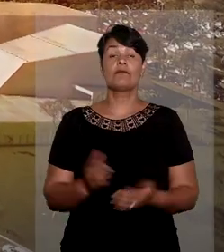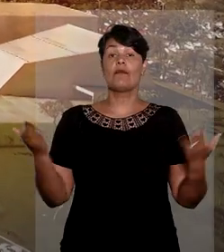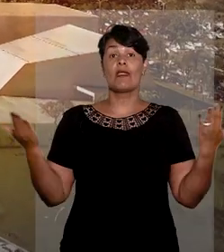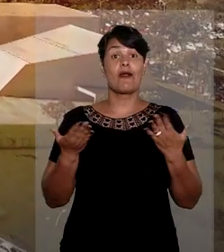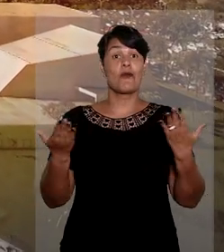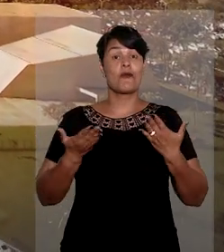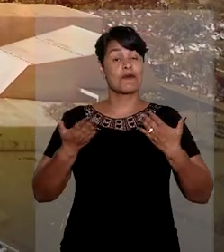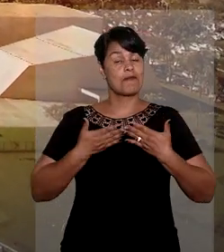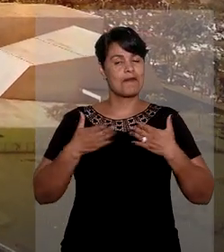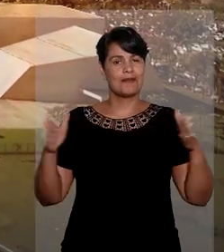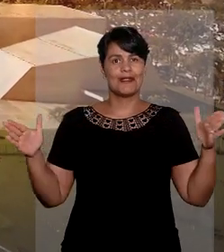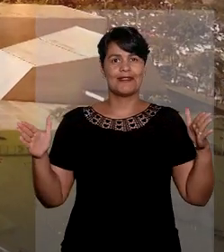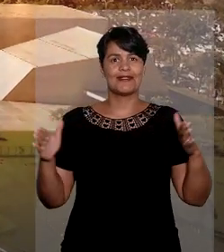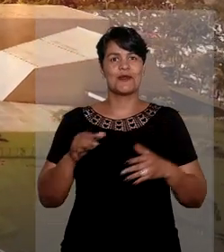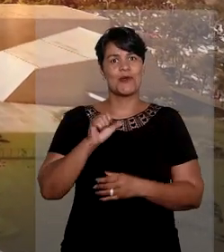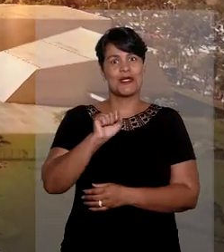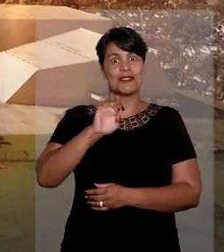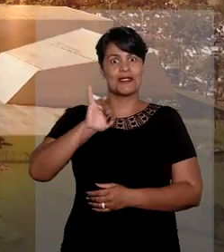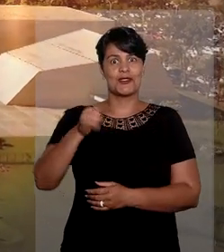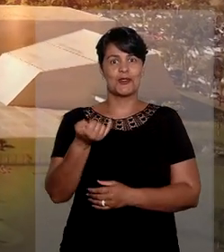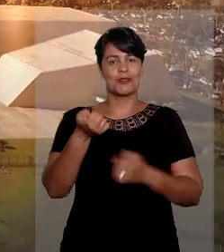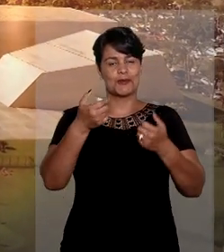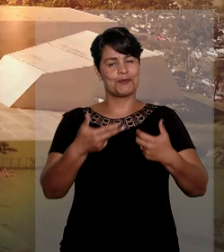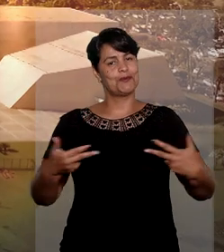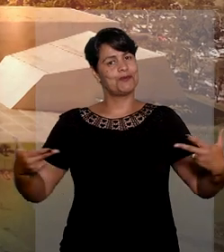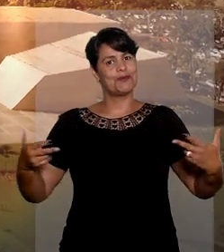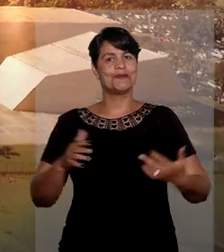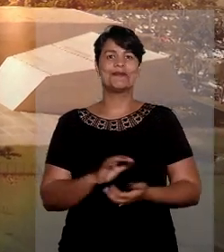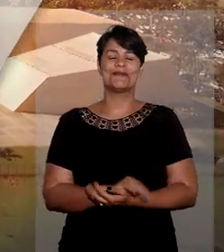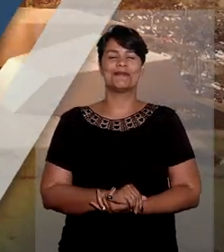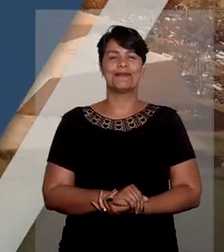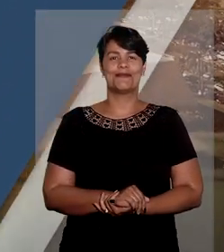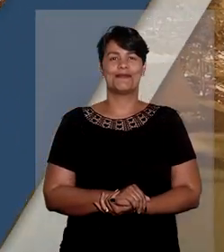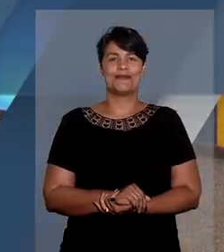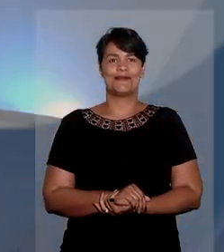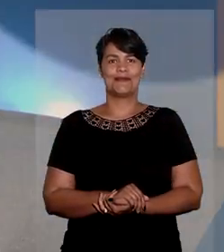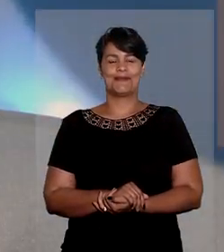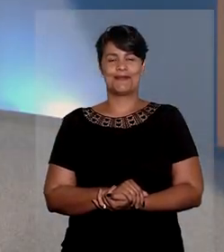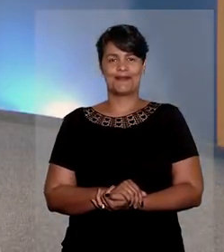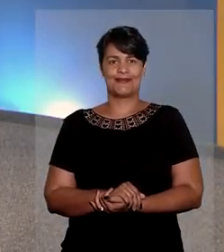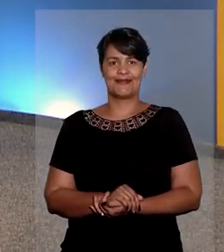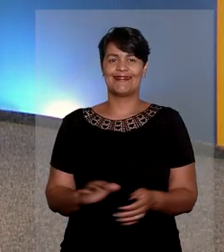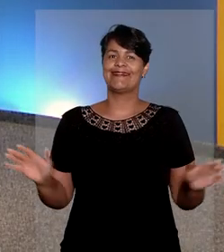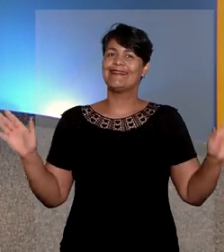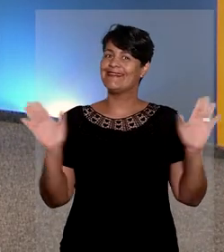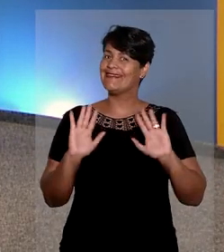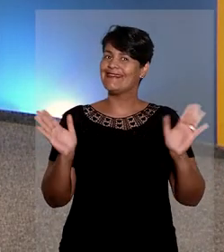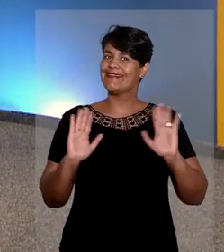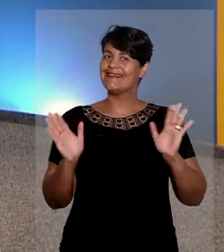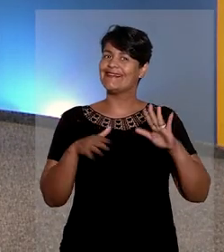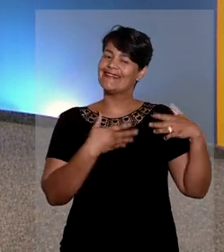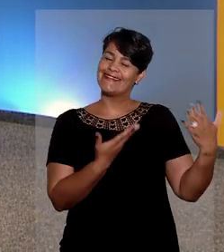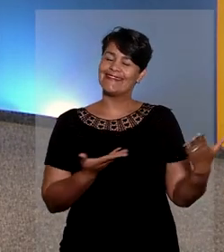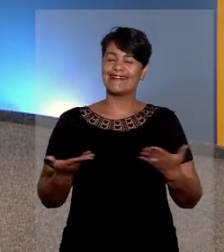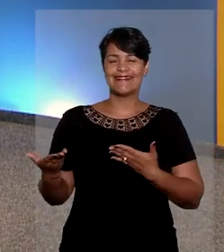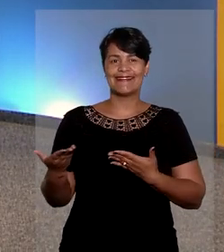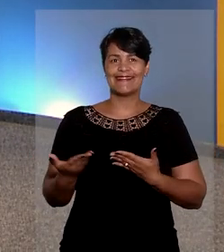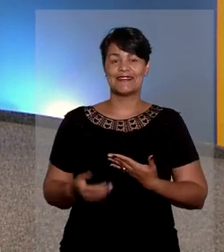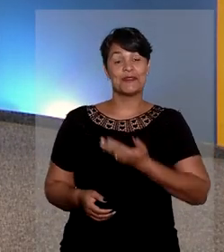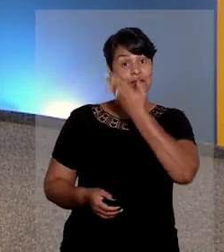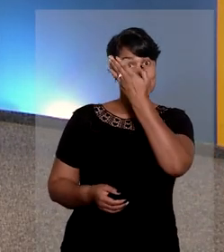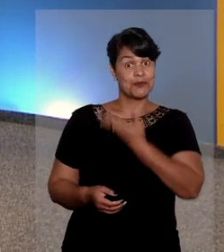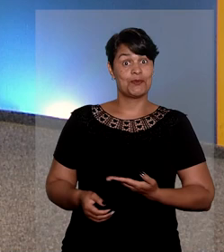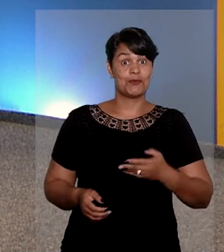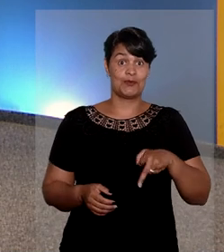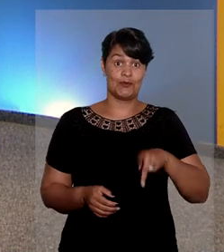Começa agora o programa do Superior Tribunal de Justiça. Olá, seja muito bem-vindo.